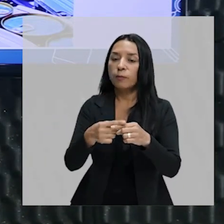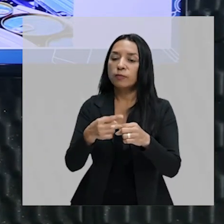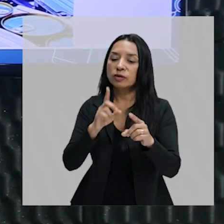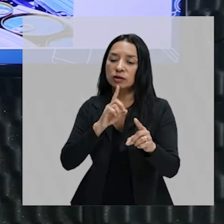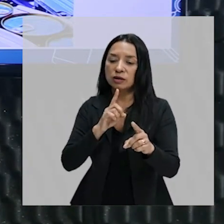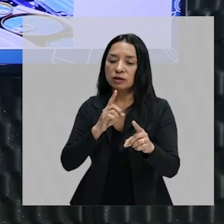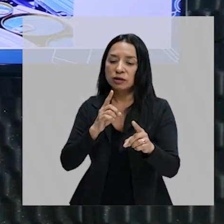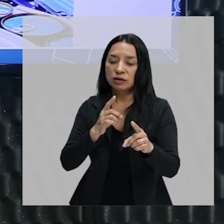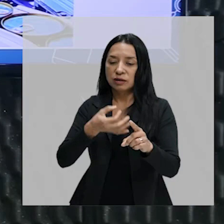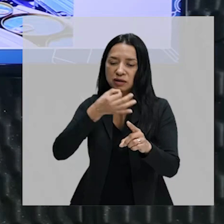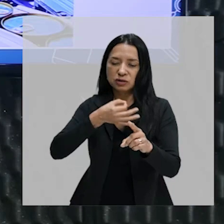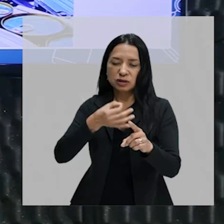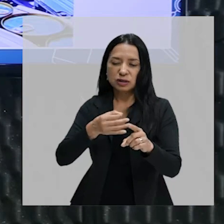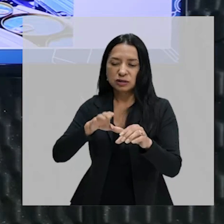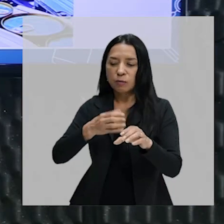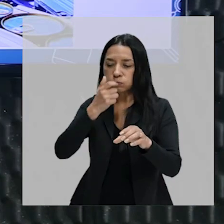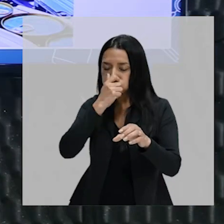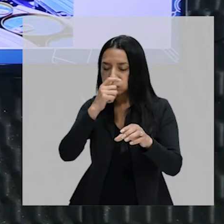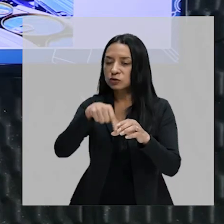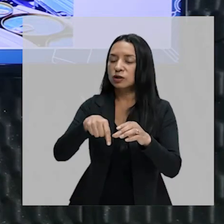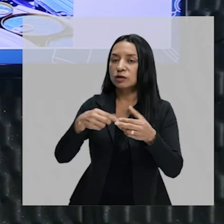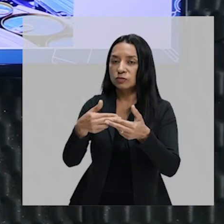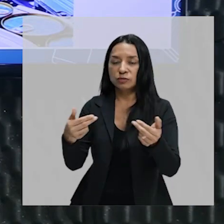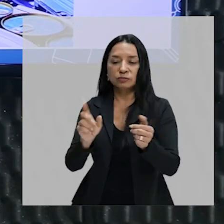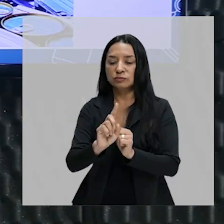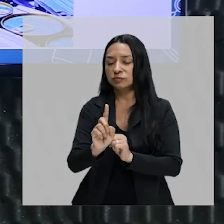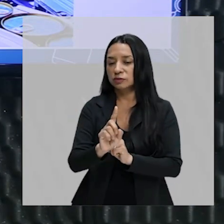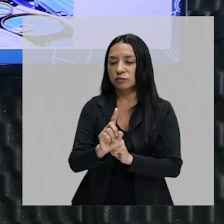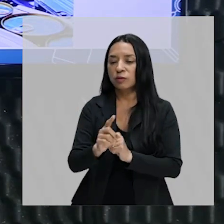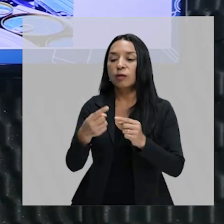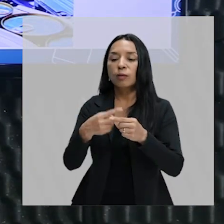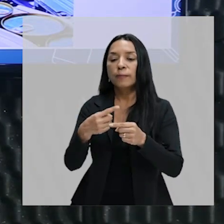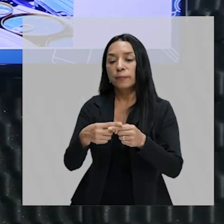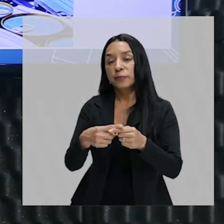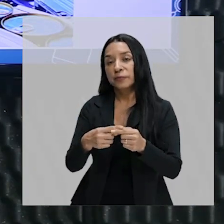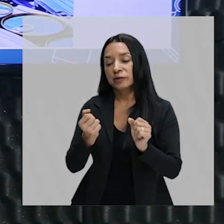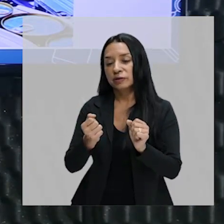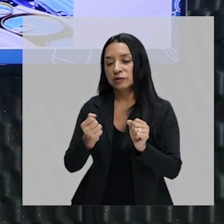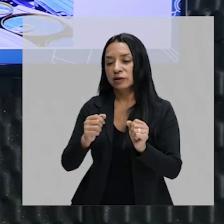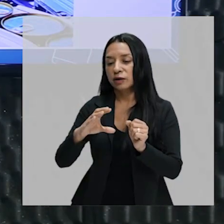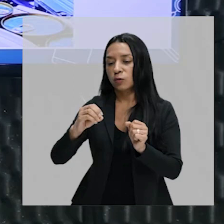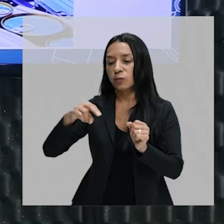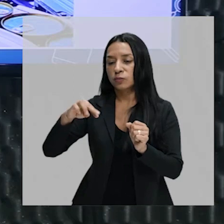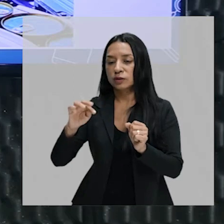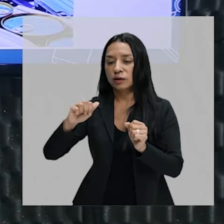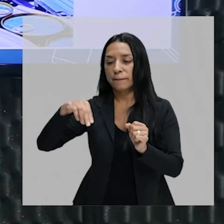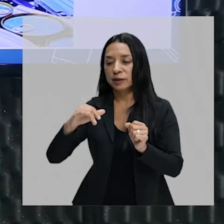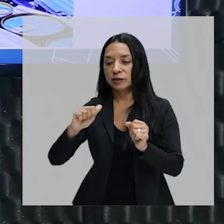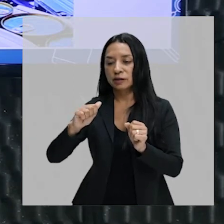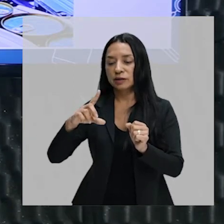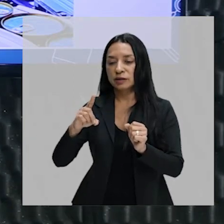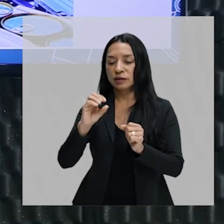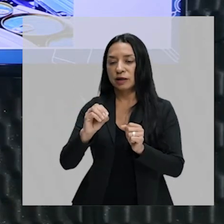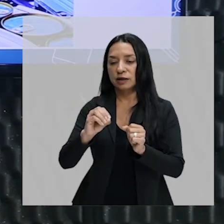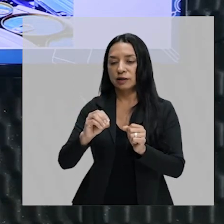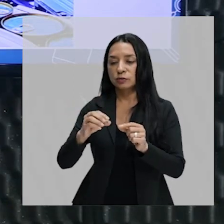vai achar que ele tá cheio de produto não porque provavelmente esse enlatado pode estar contaminado com algum tipo de